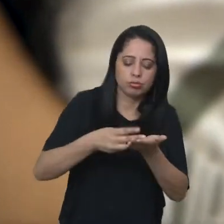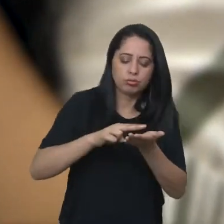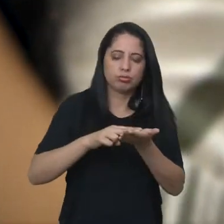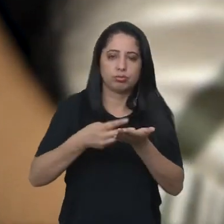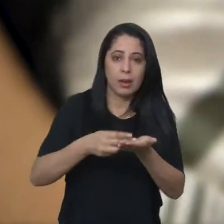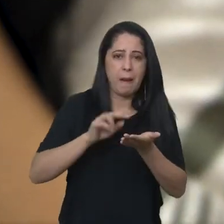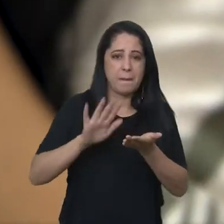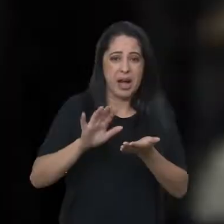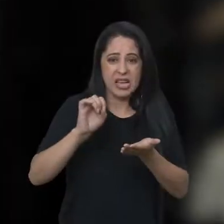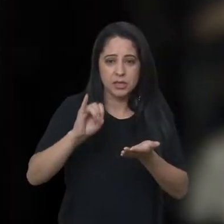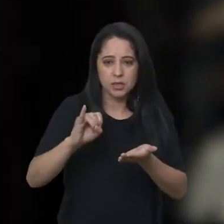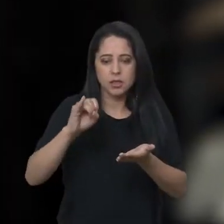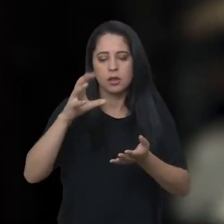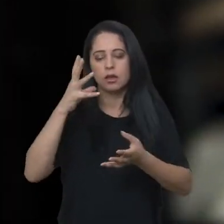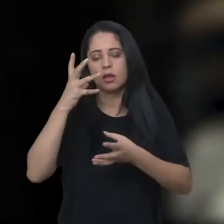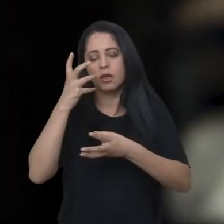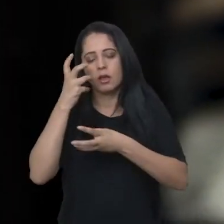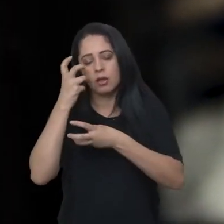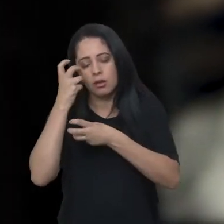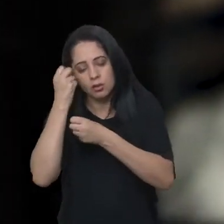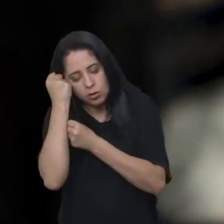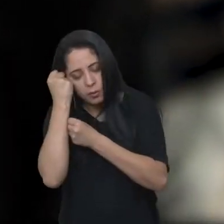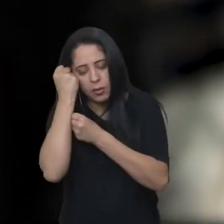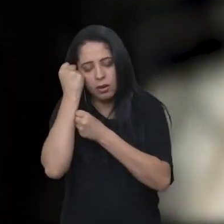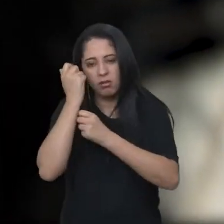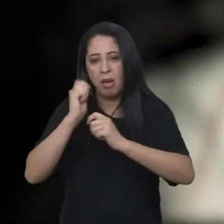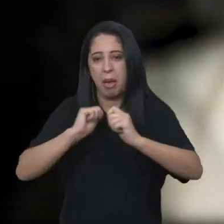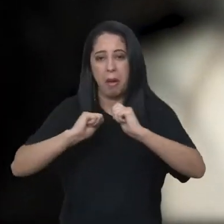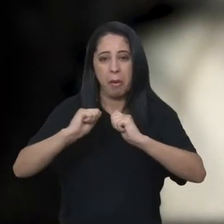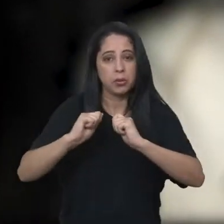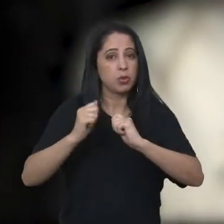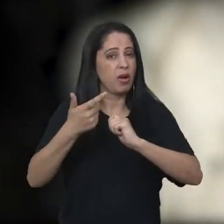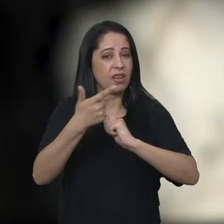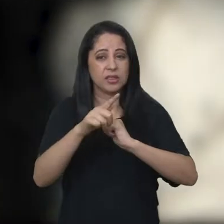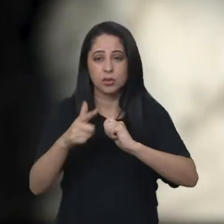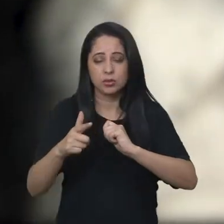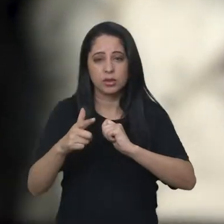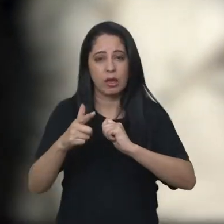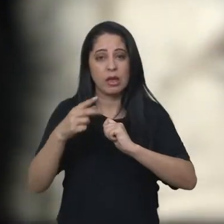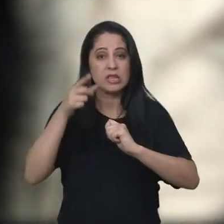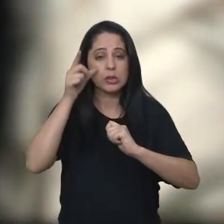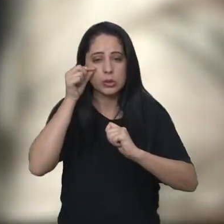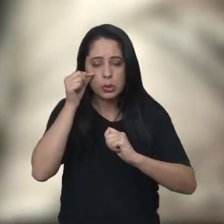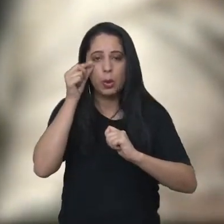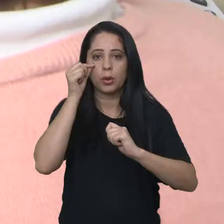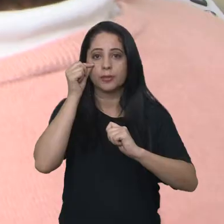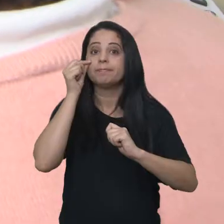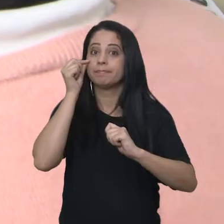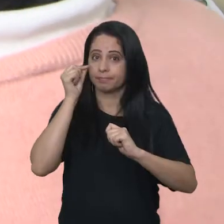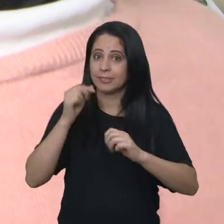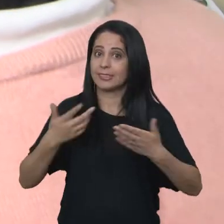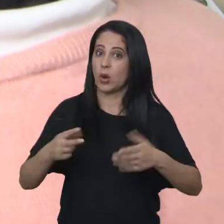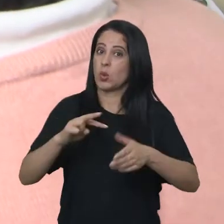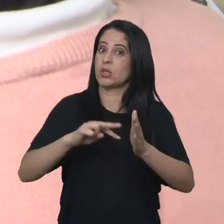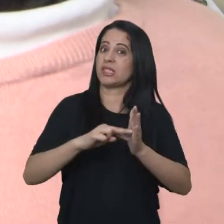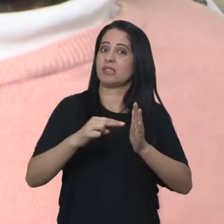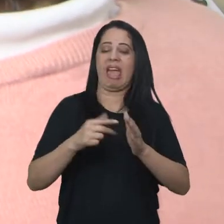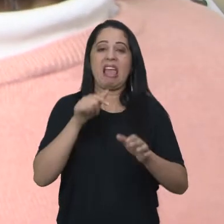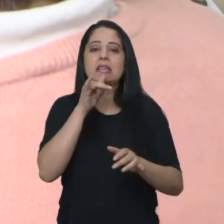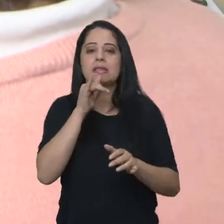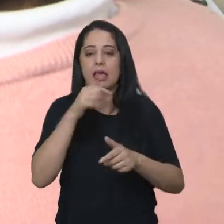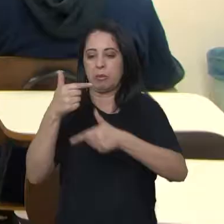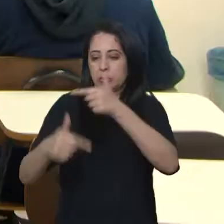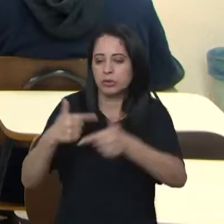dormidas. No entanto, quando a vontade de dormir foge do controle, não podendo ser evitada em momentos ou locais inadequados, como